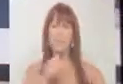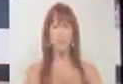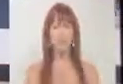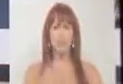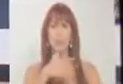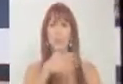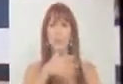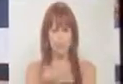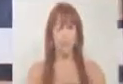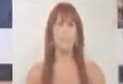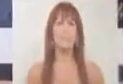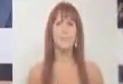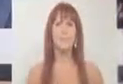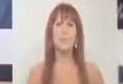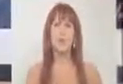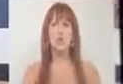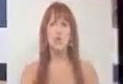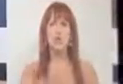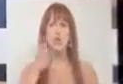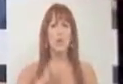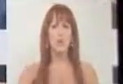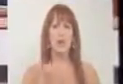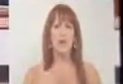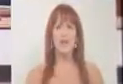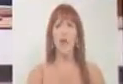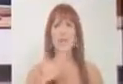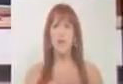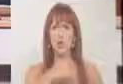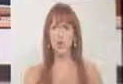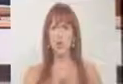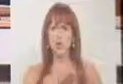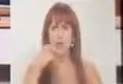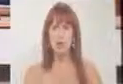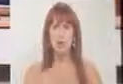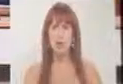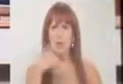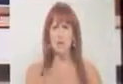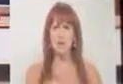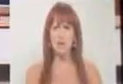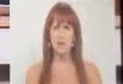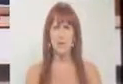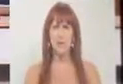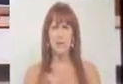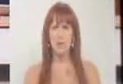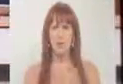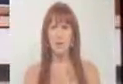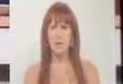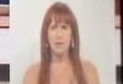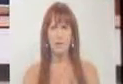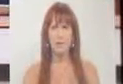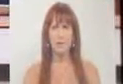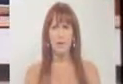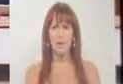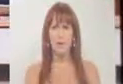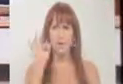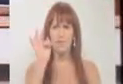magníficas declarações. Para a deputada Hidalgo Serrano. Muito obrigada, Sr. Presidente, Srs. Presidentes, Sr. Presidente da Associação